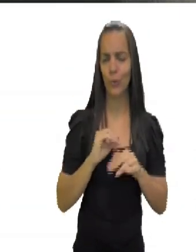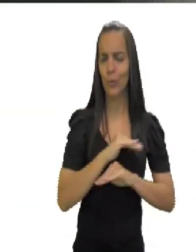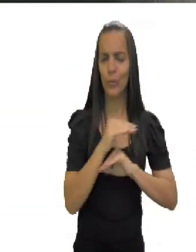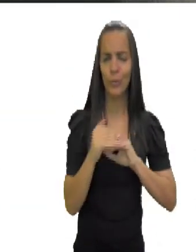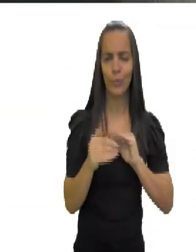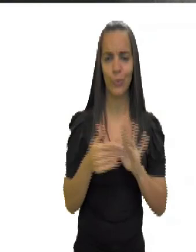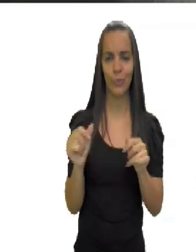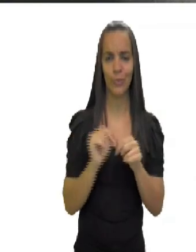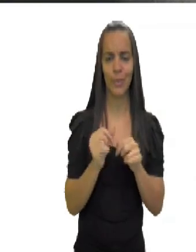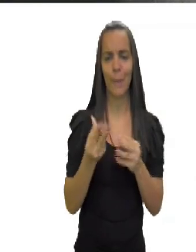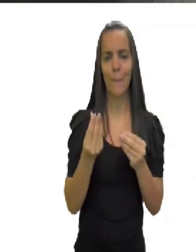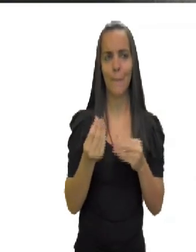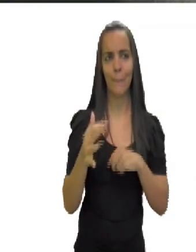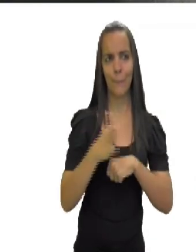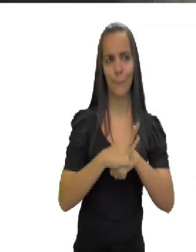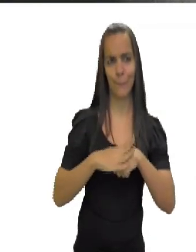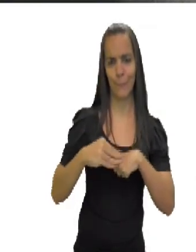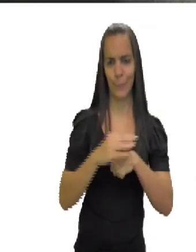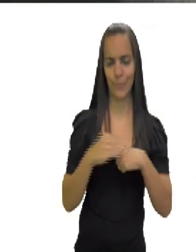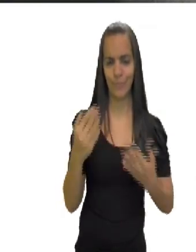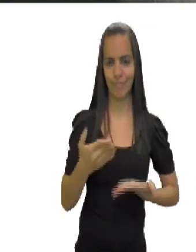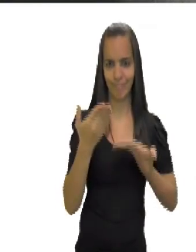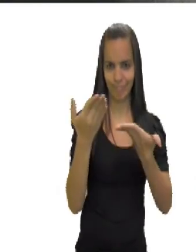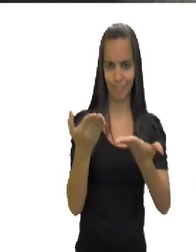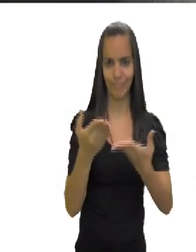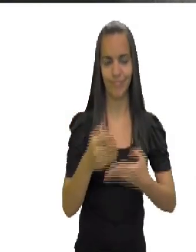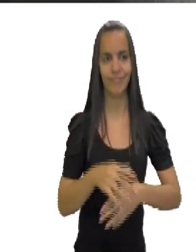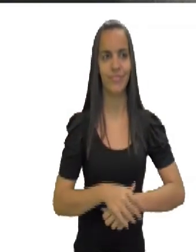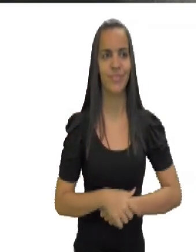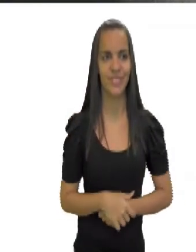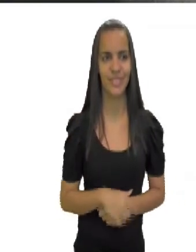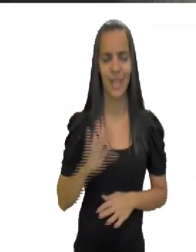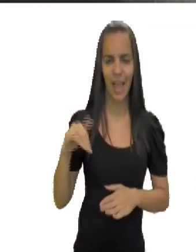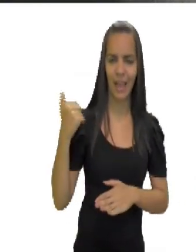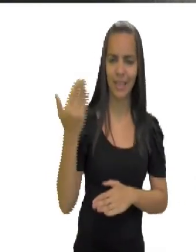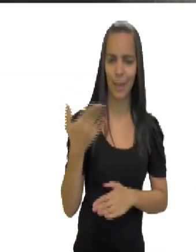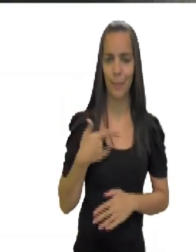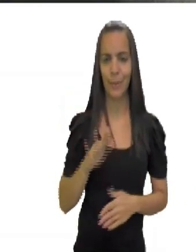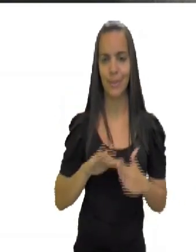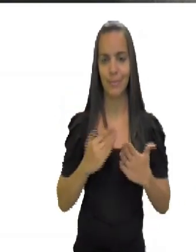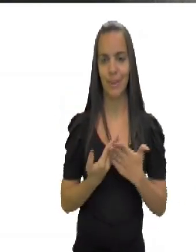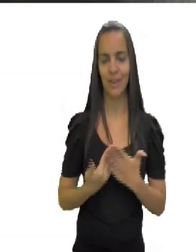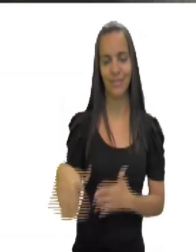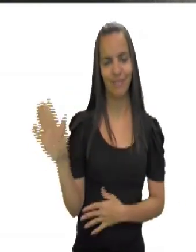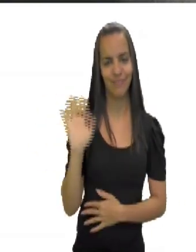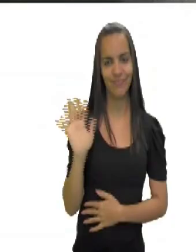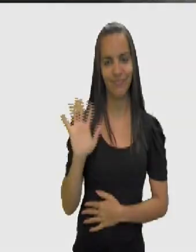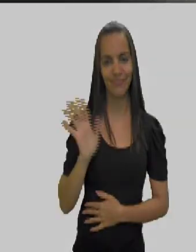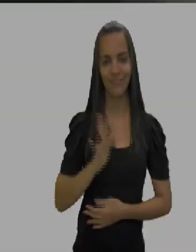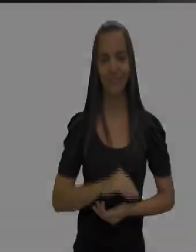especialmente realizado para você, ok? Até a próxima aula. Tchau, tchau.